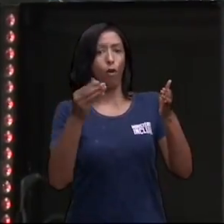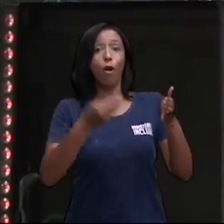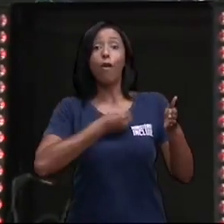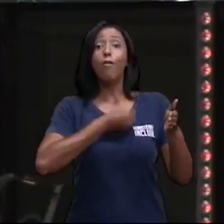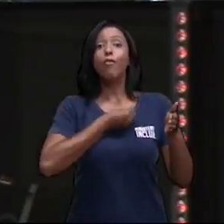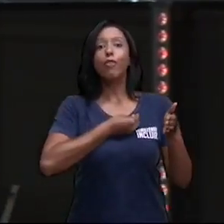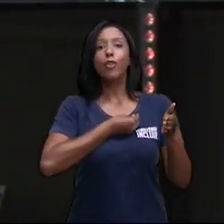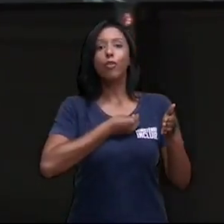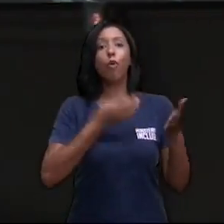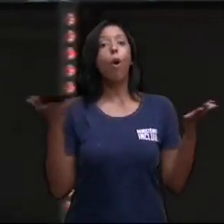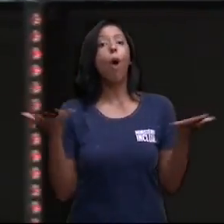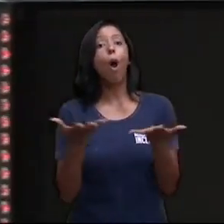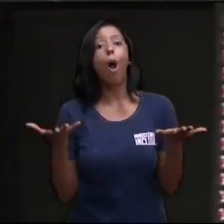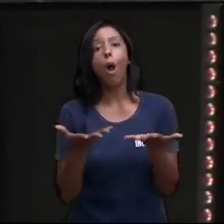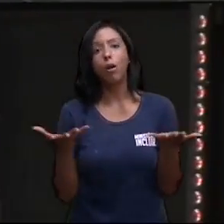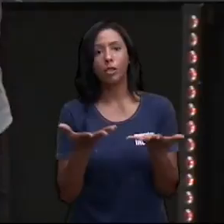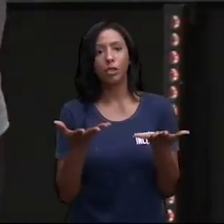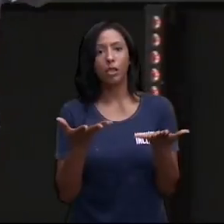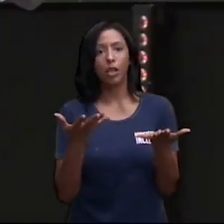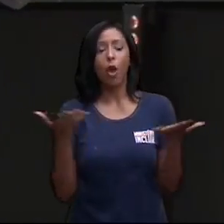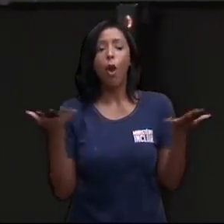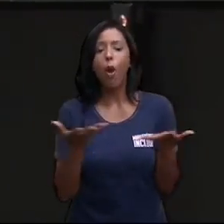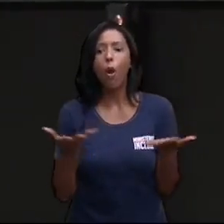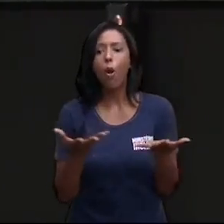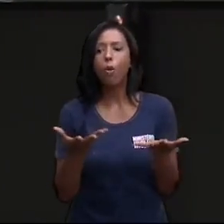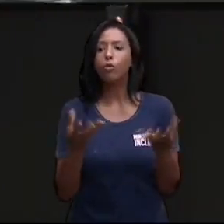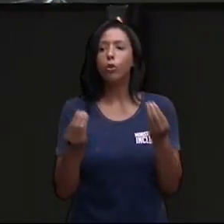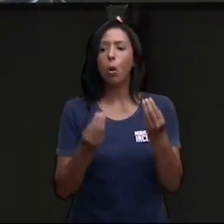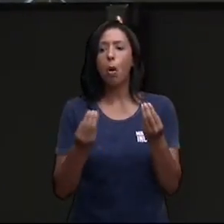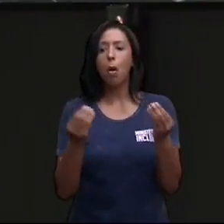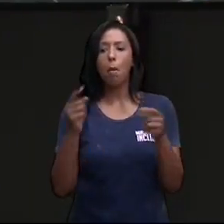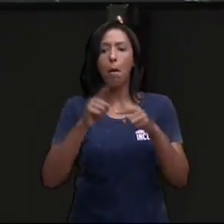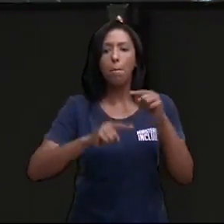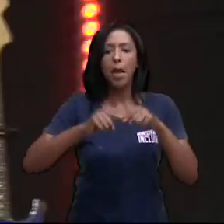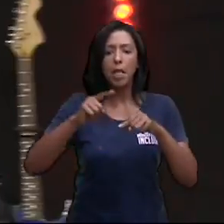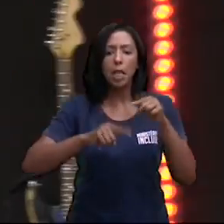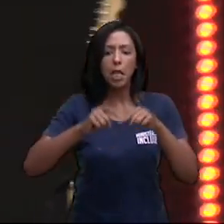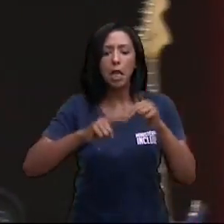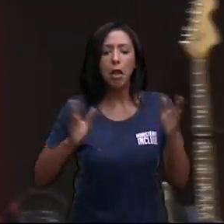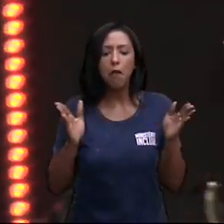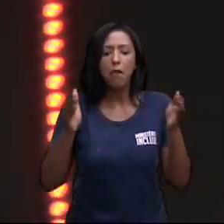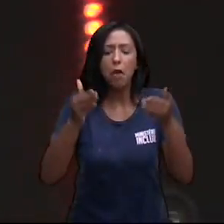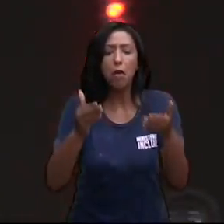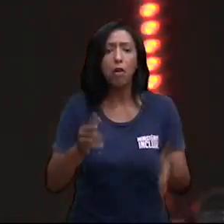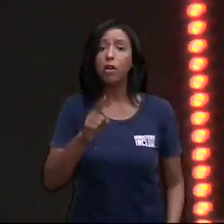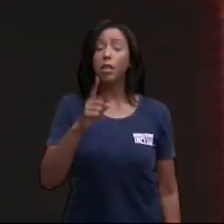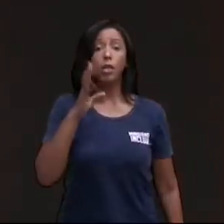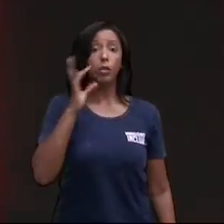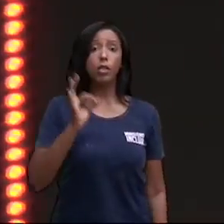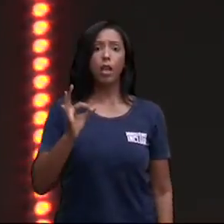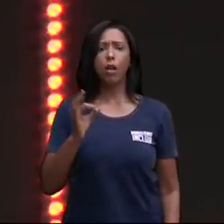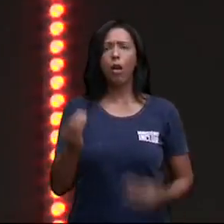vida na Perspectiva do hoje e da matéria se você não percebe que as maiores